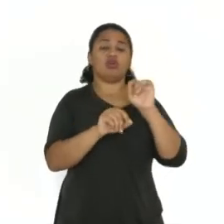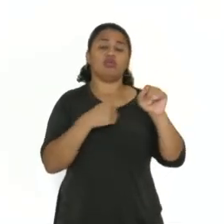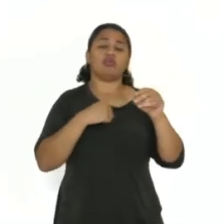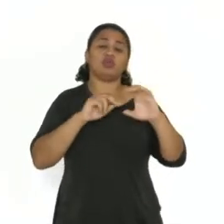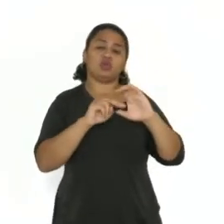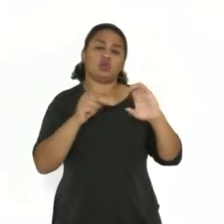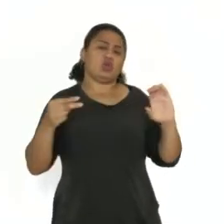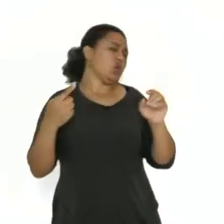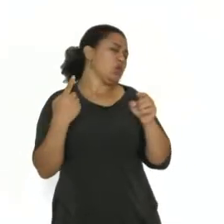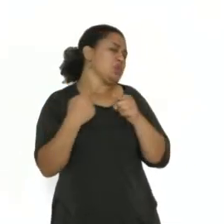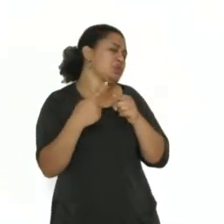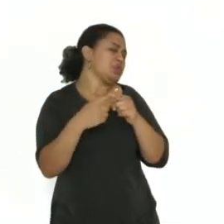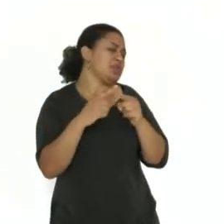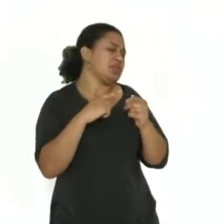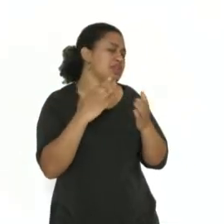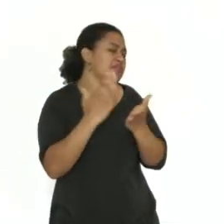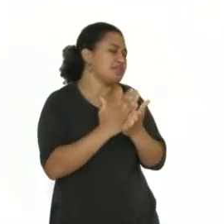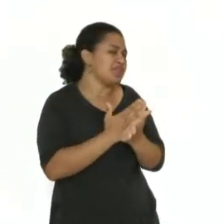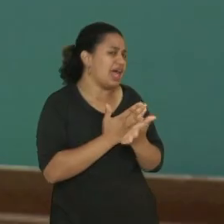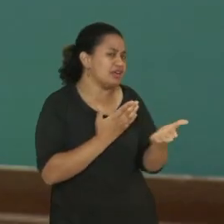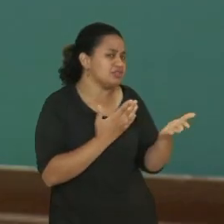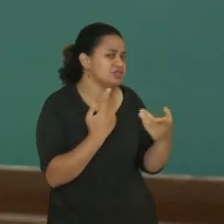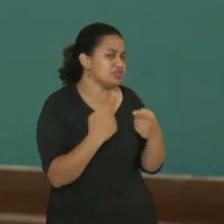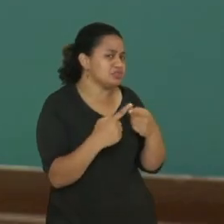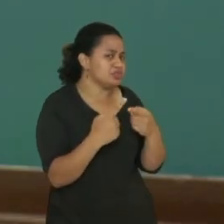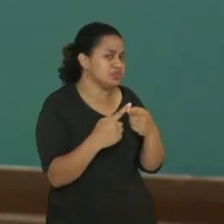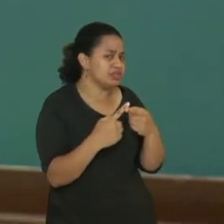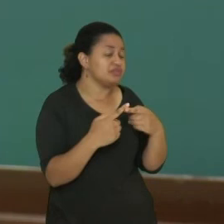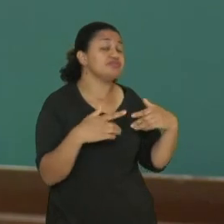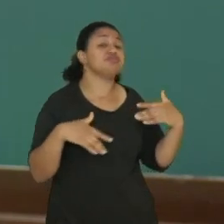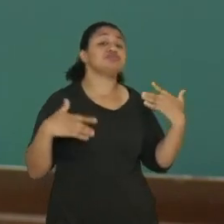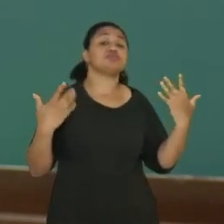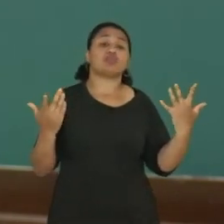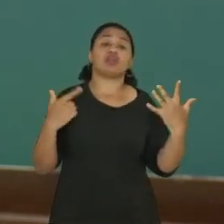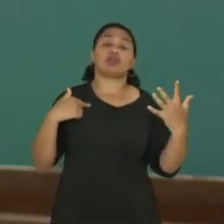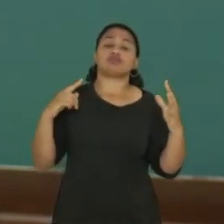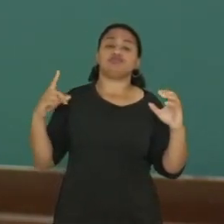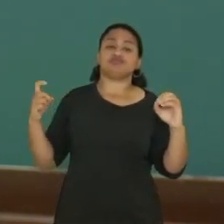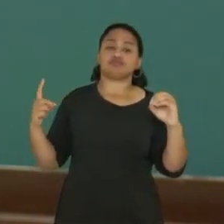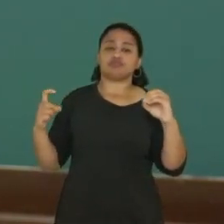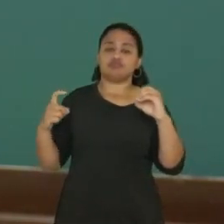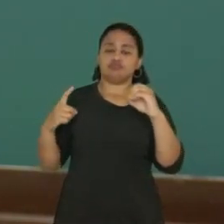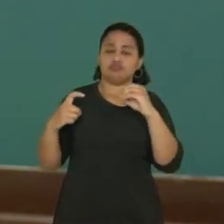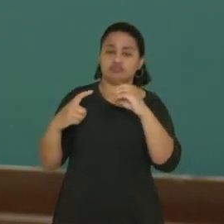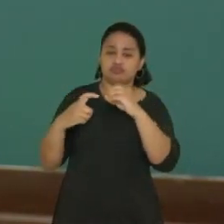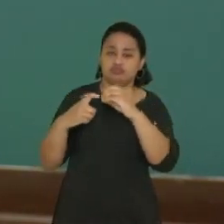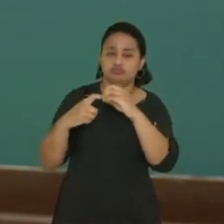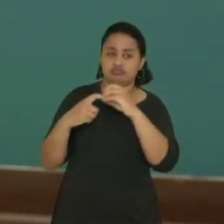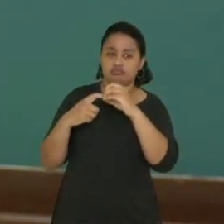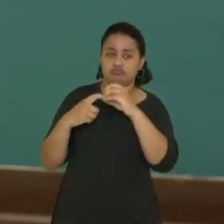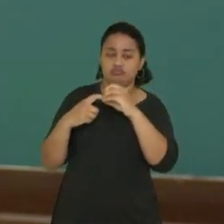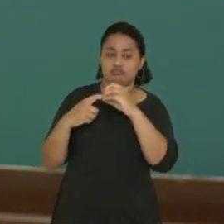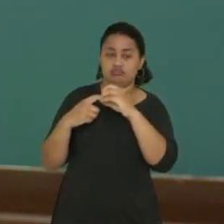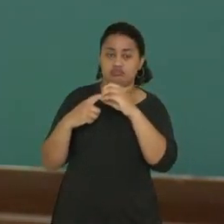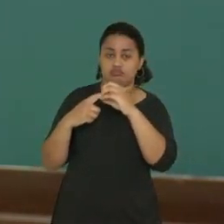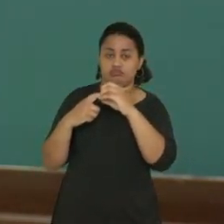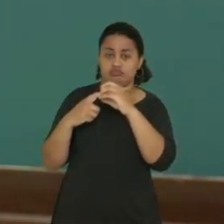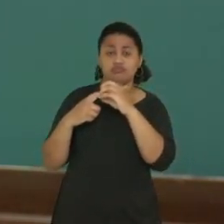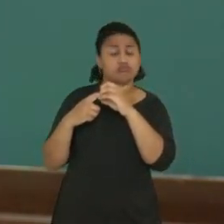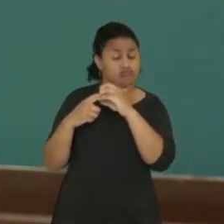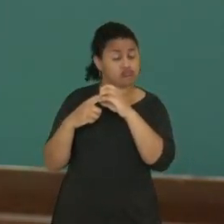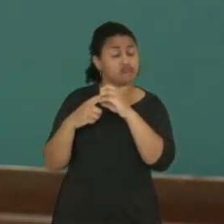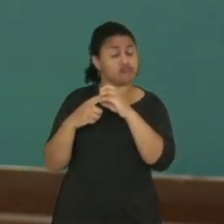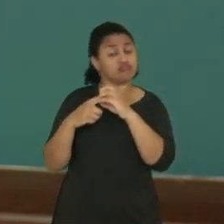ela possui metade do número da informação, pessoal? Quando temos o cruzamento. Então, o espermatozoide